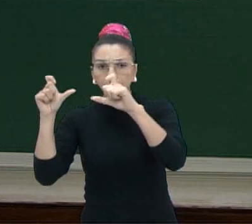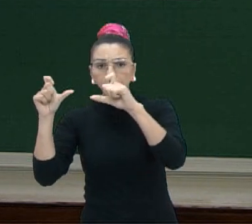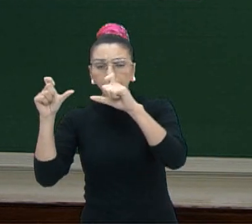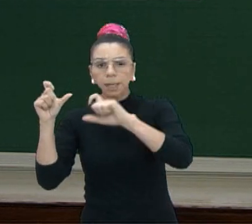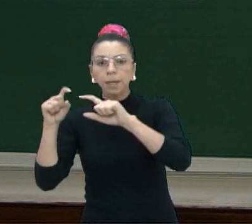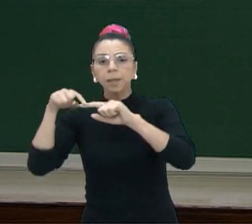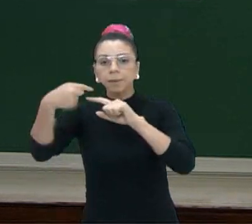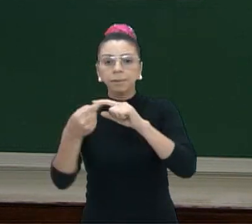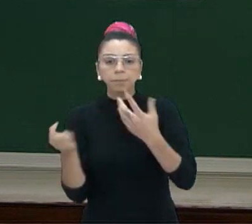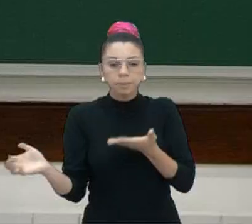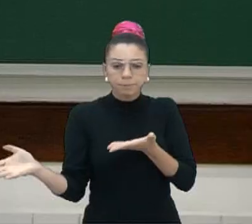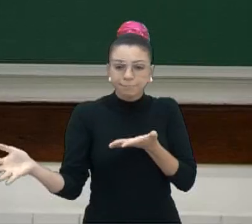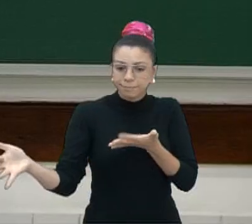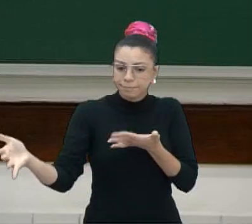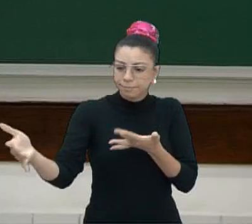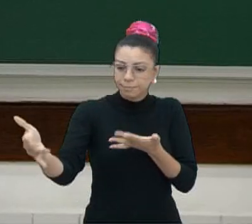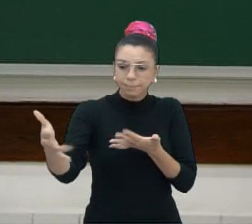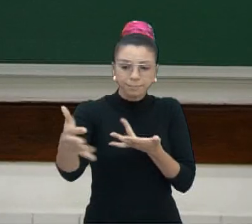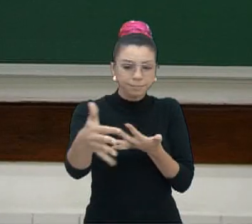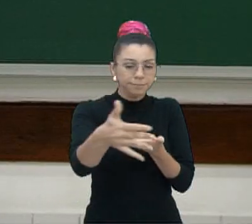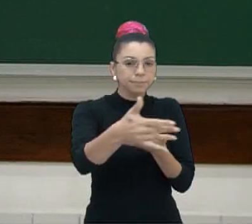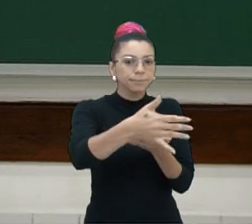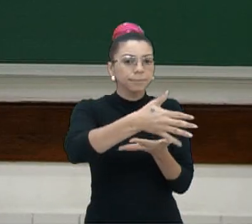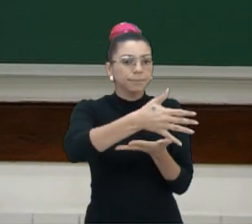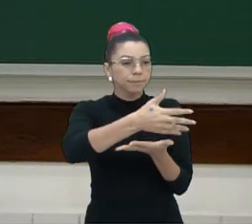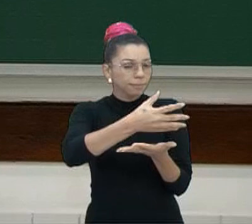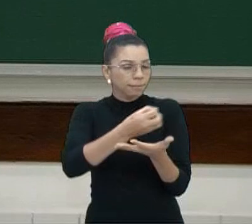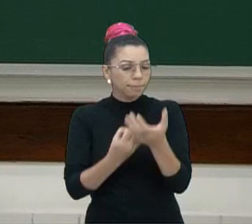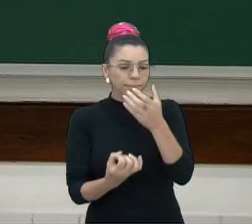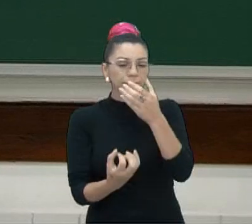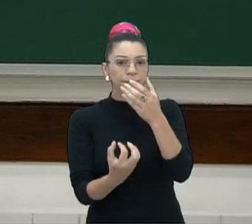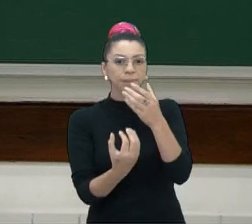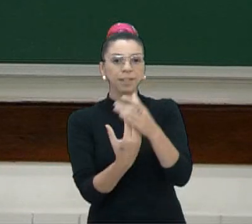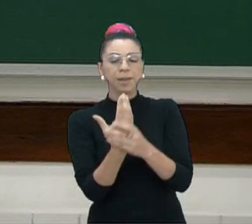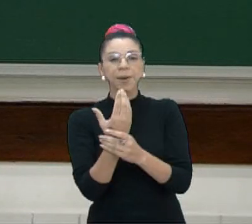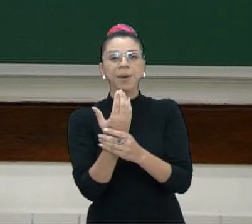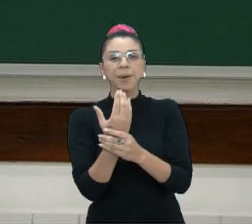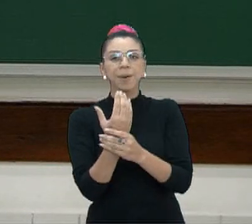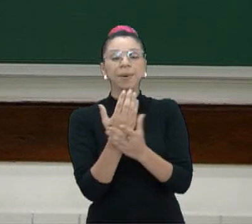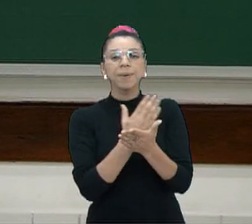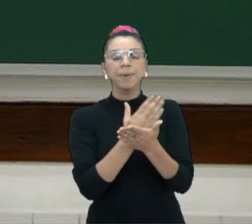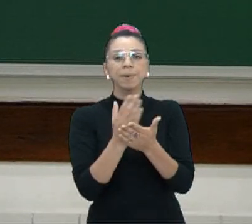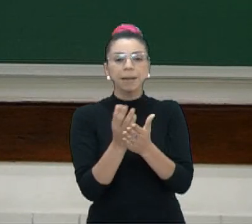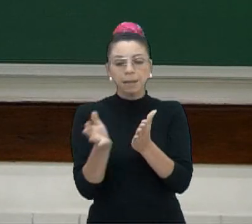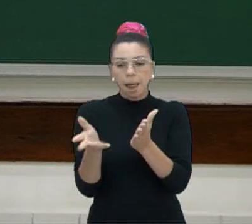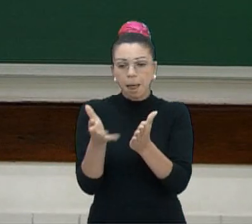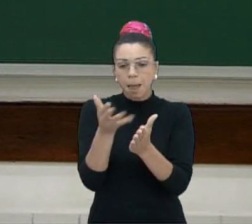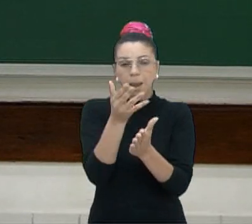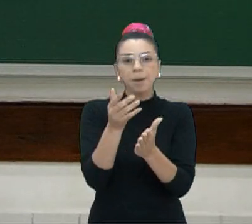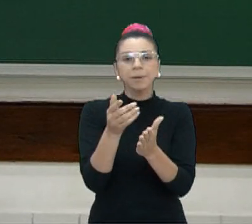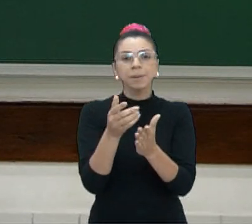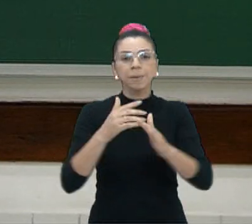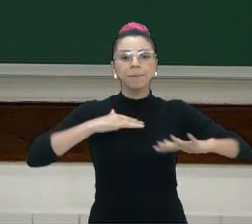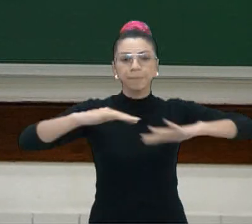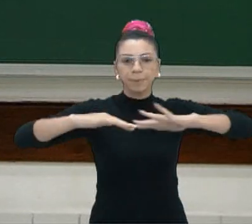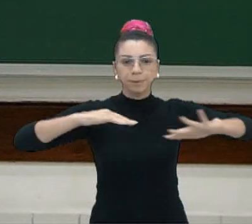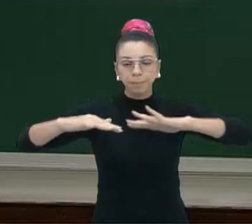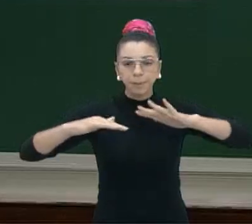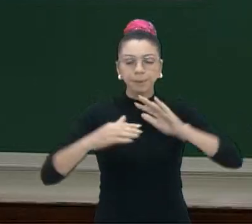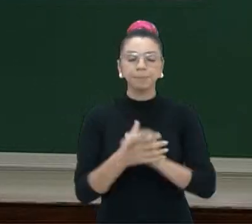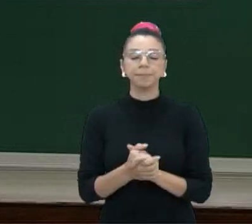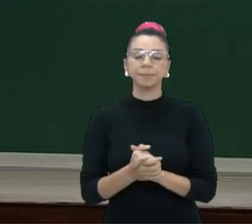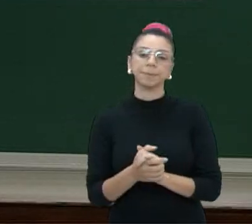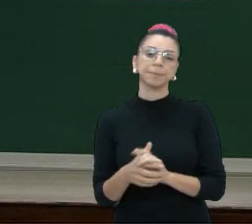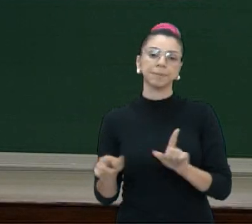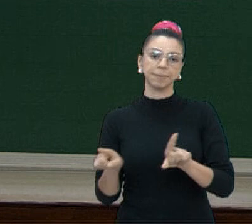essas fotografias e os bonecos, vamos dizer assim, começam a ter os movimentos. Tenho as exposições de